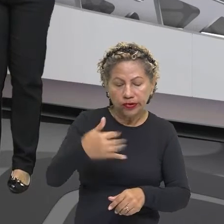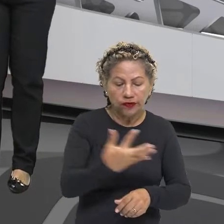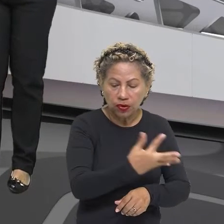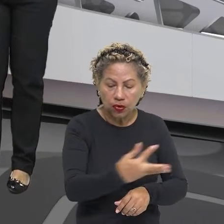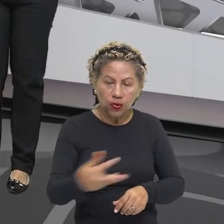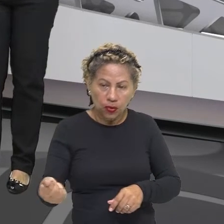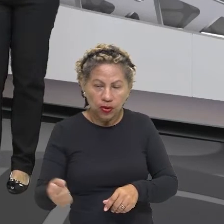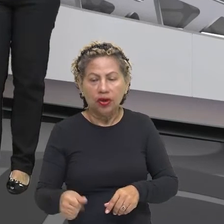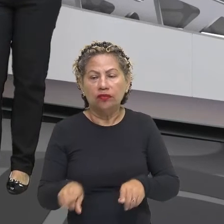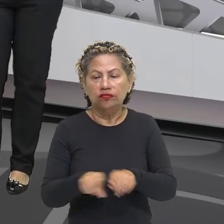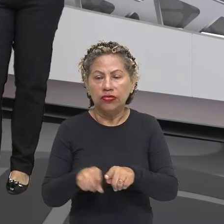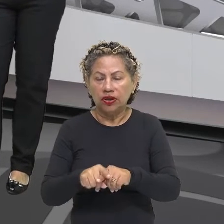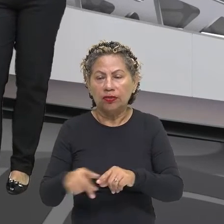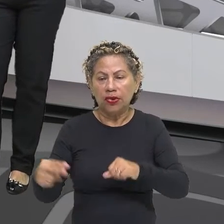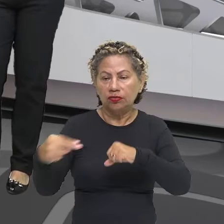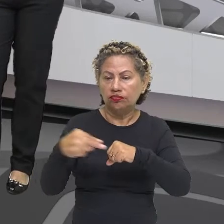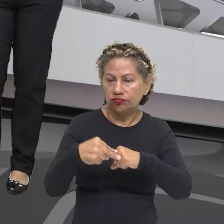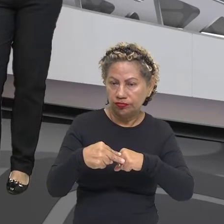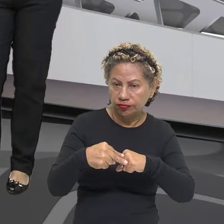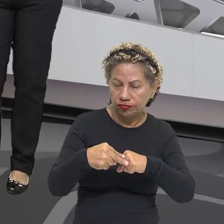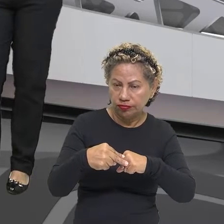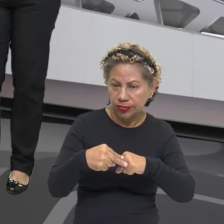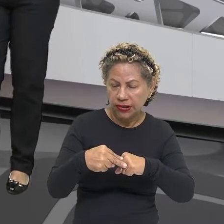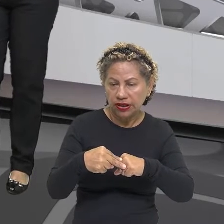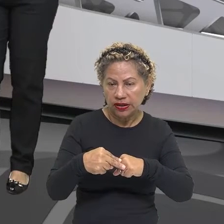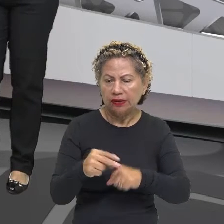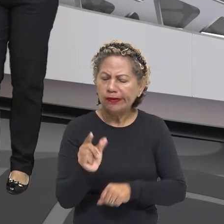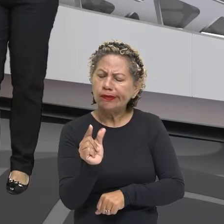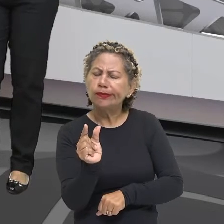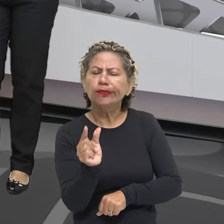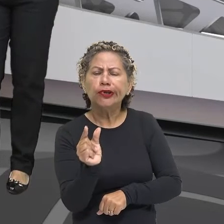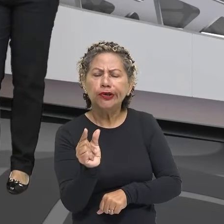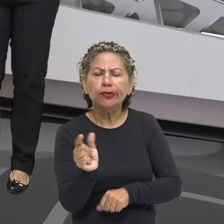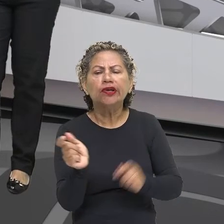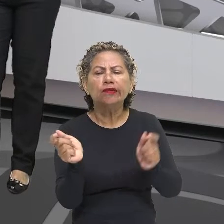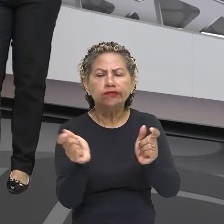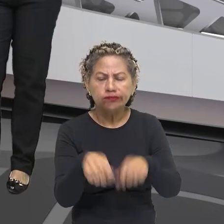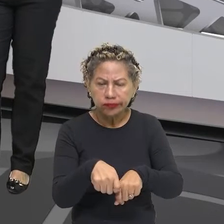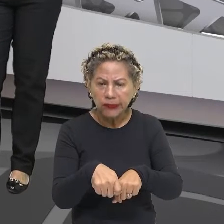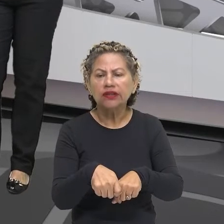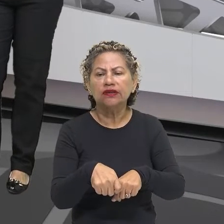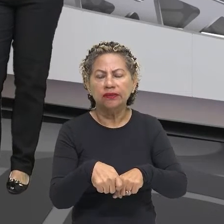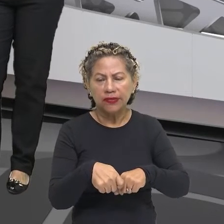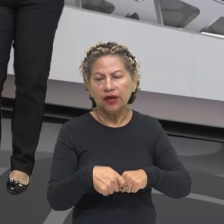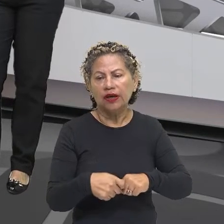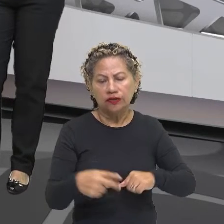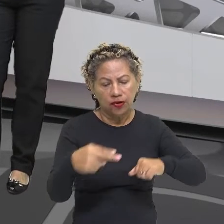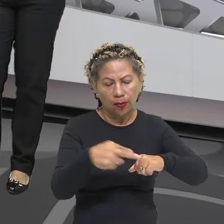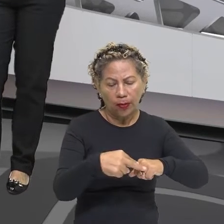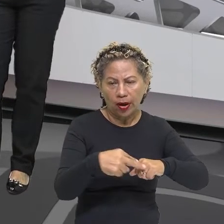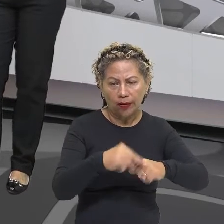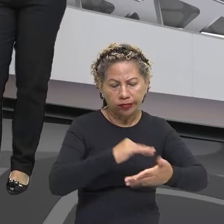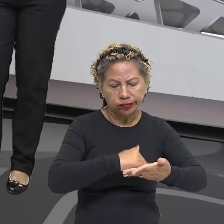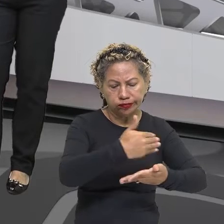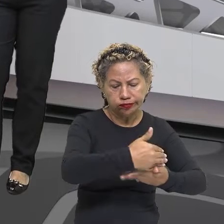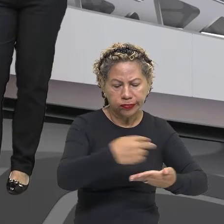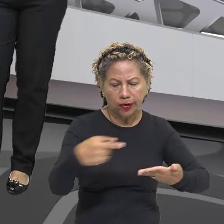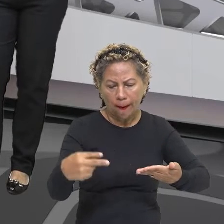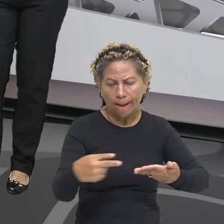fazer backup, conforme eu expliquei para vocês, em outros dispositivos, né? Outros